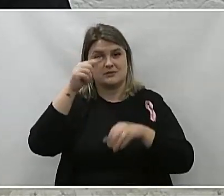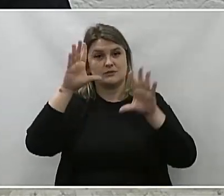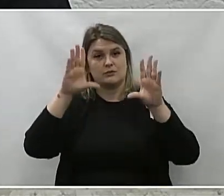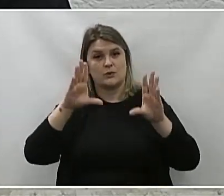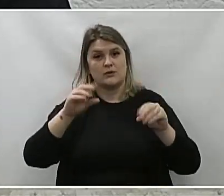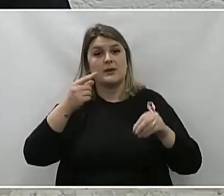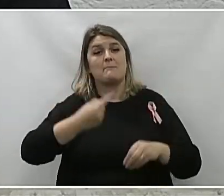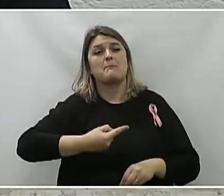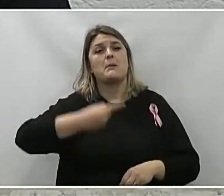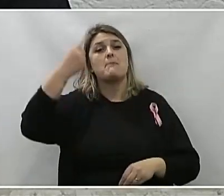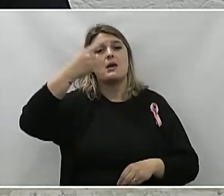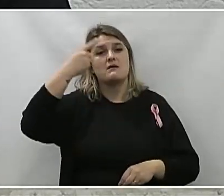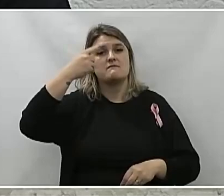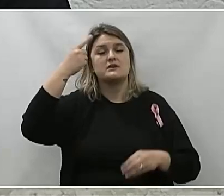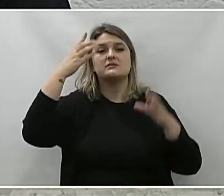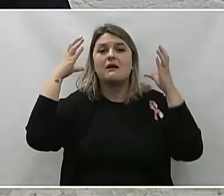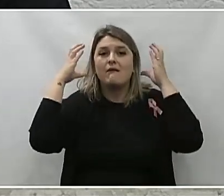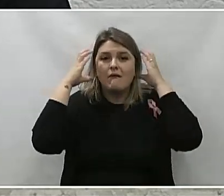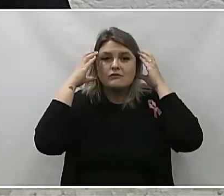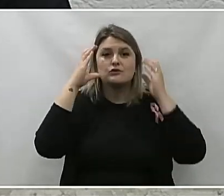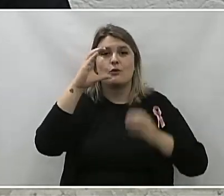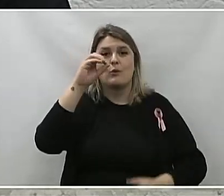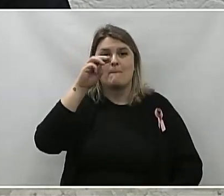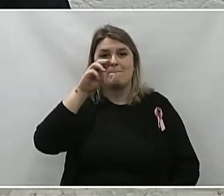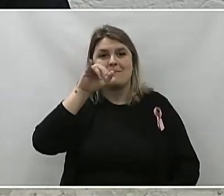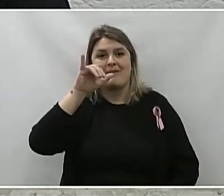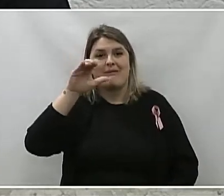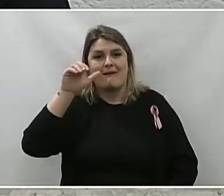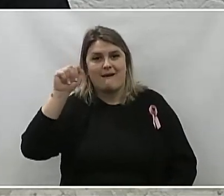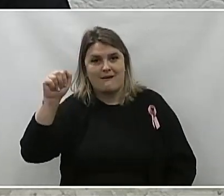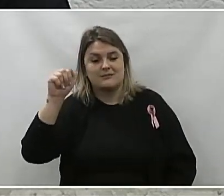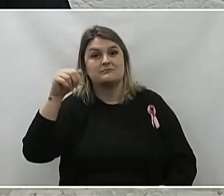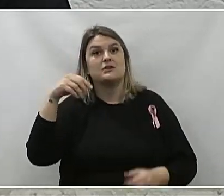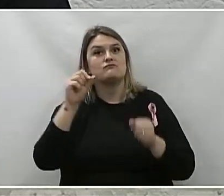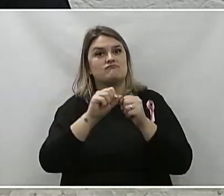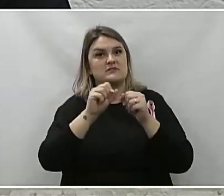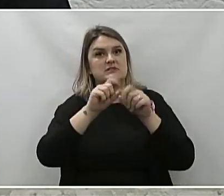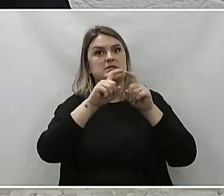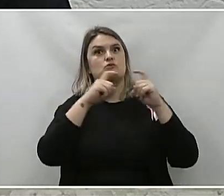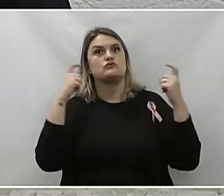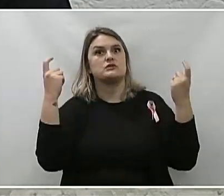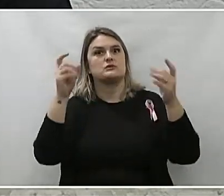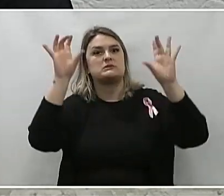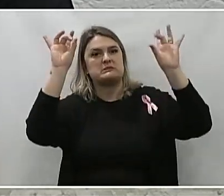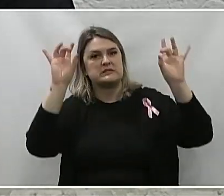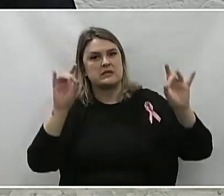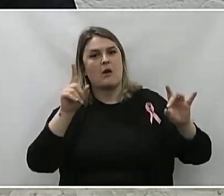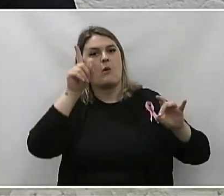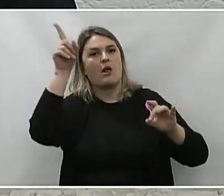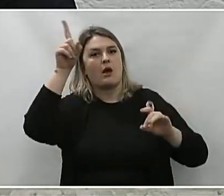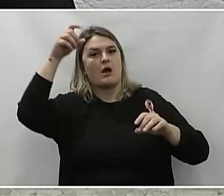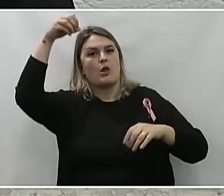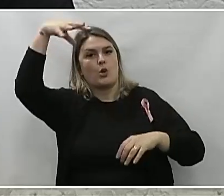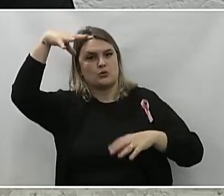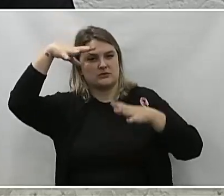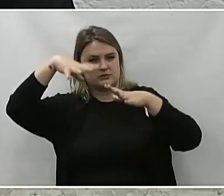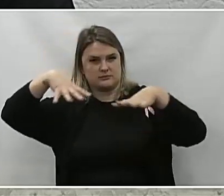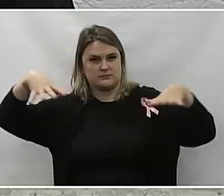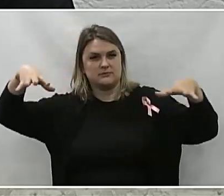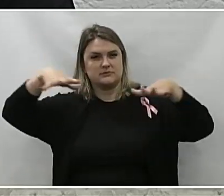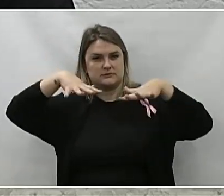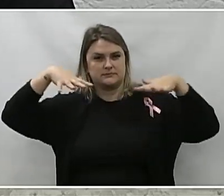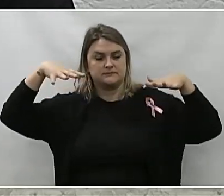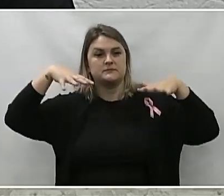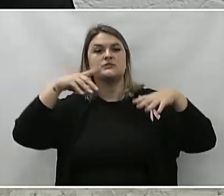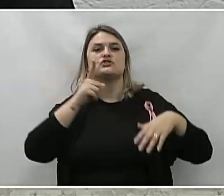ao ar pela primeira vez a Rádio Colmeia inaugurada como a grande solenidade no Cine teatros programas